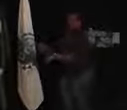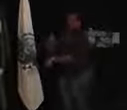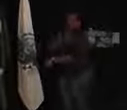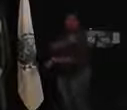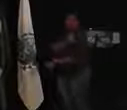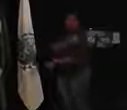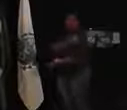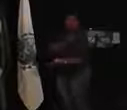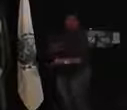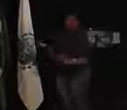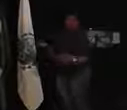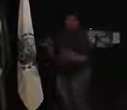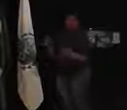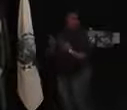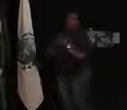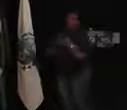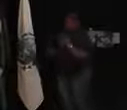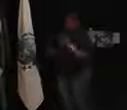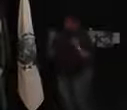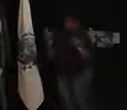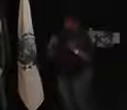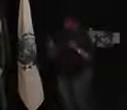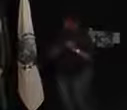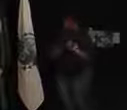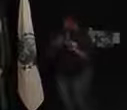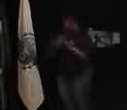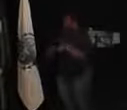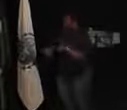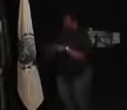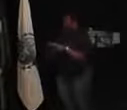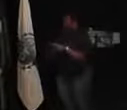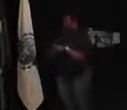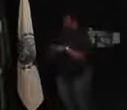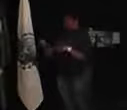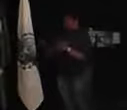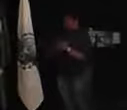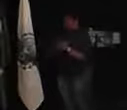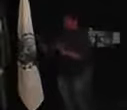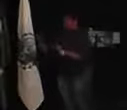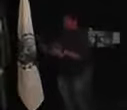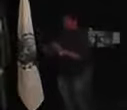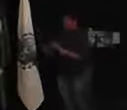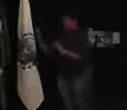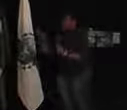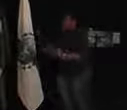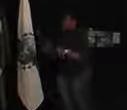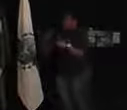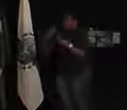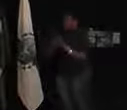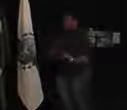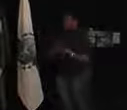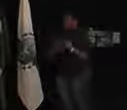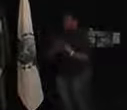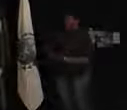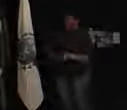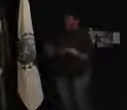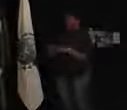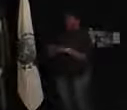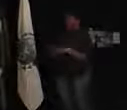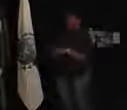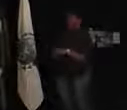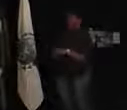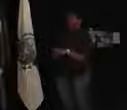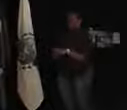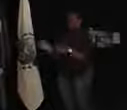gere uma disciplina, problemas, conflitos em sala de aula. Então você tem que ter paciência, mas você tem que ter um controle